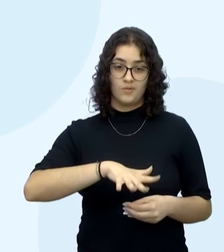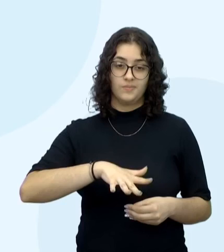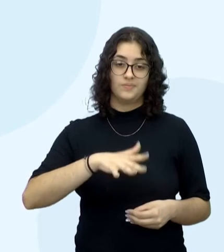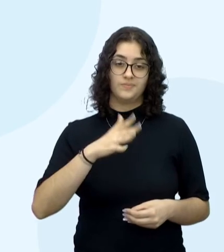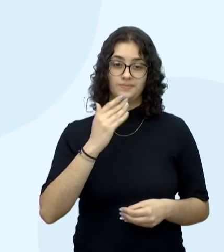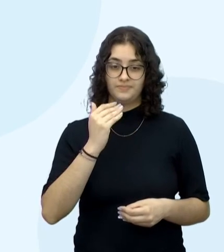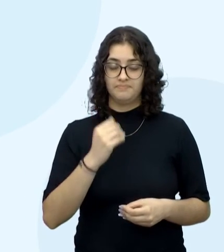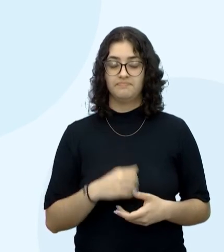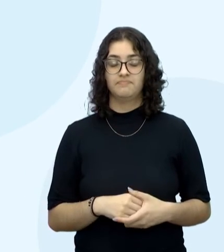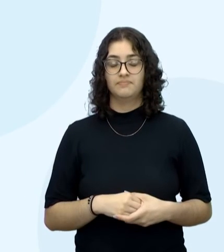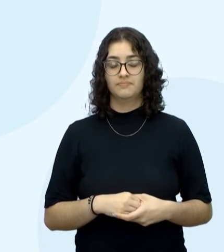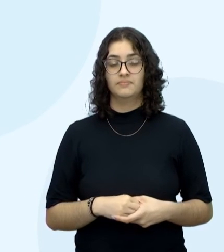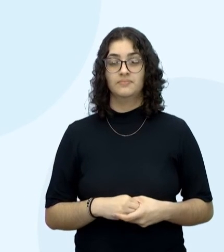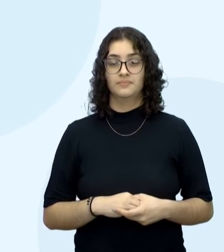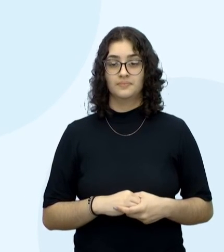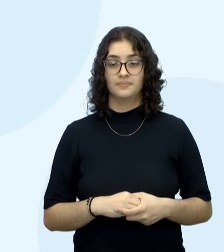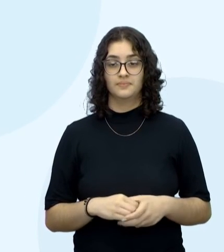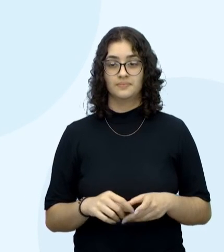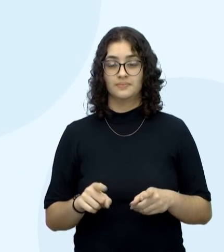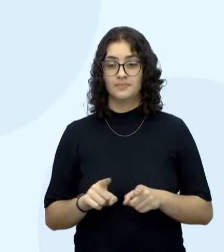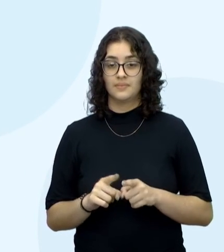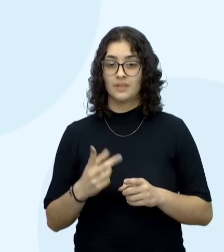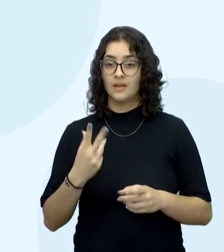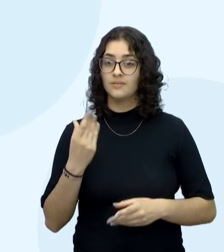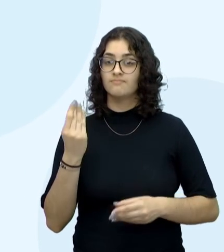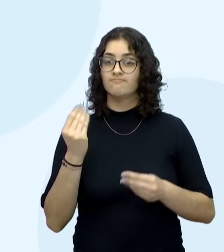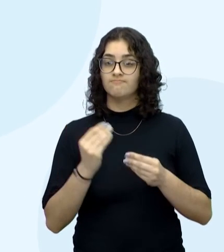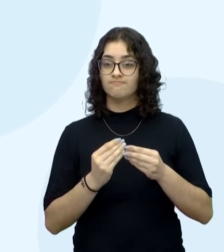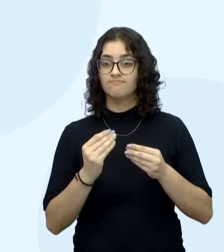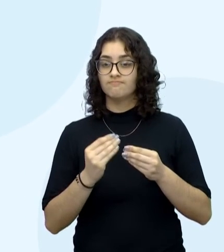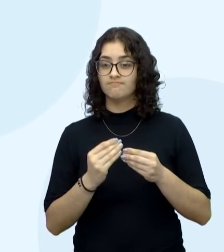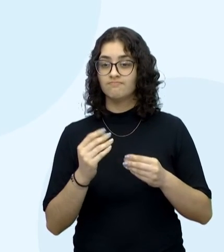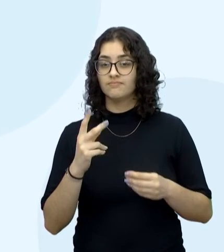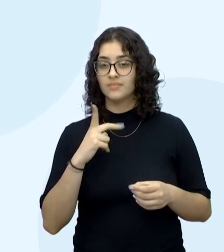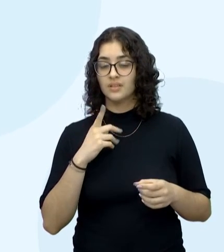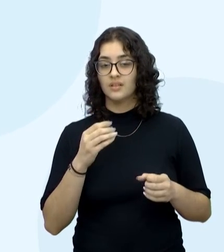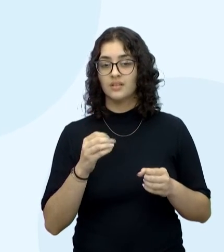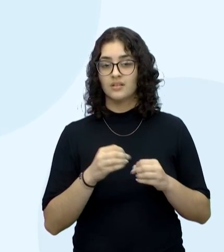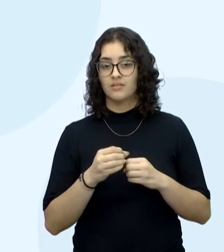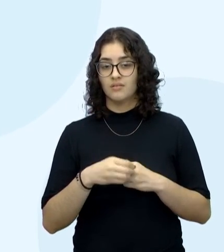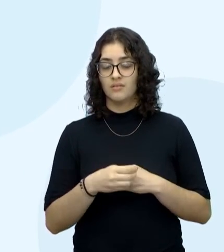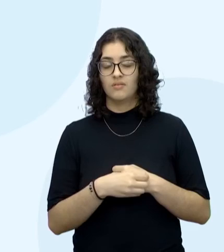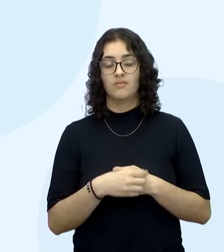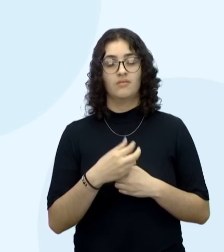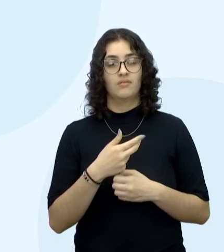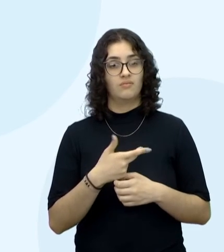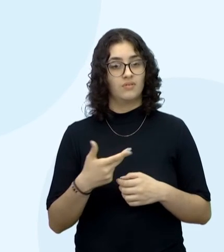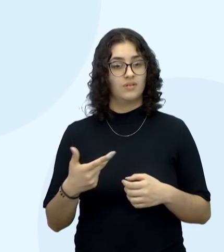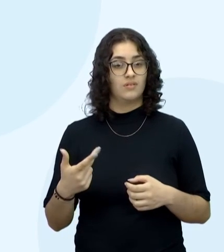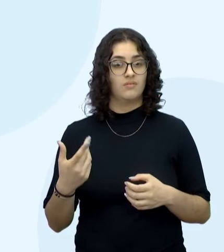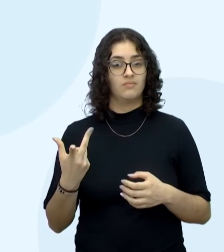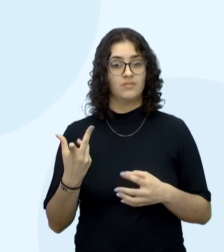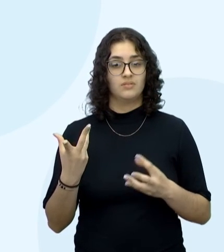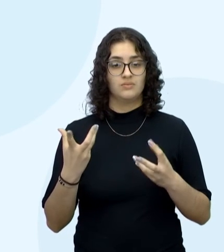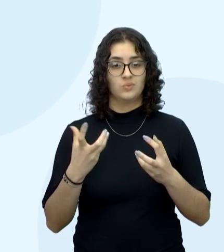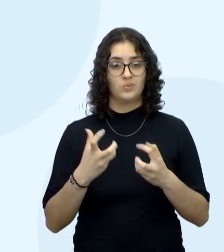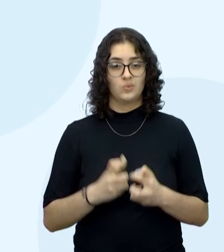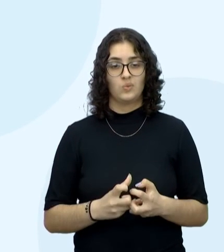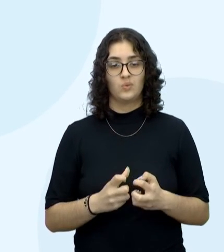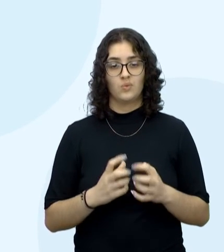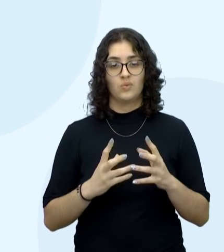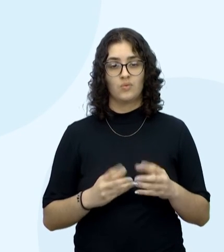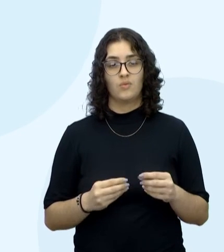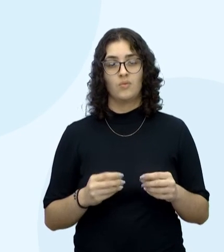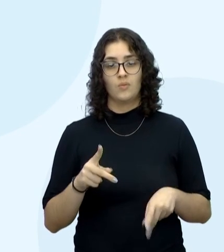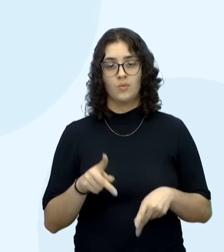alimentar. Tá? E eles vão se acumulando, então eles se acumulam na célula, nos órgãos, no organismo inteiro, toda uma população